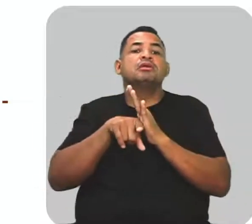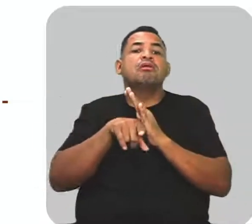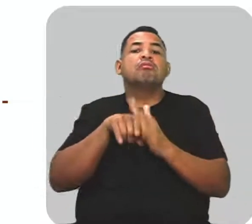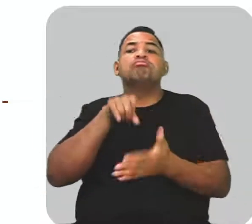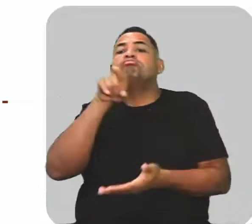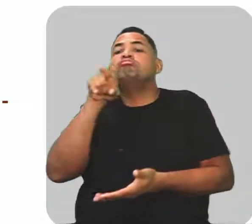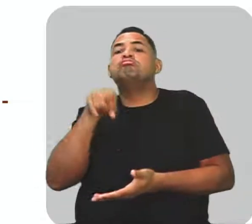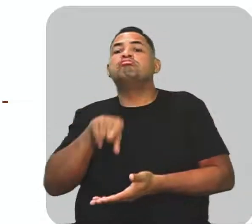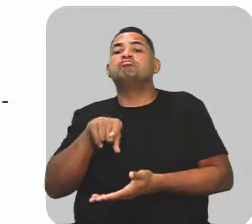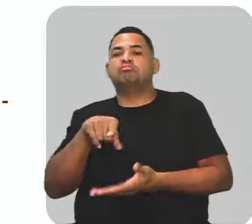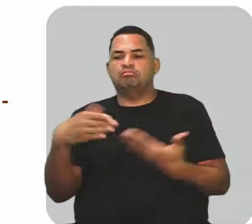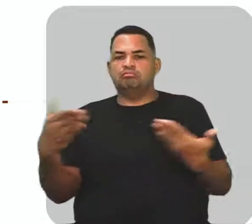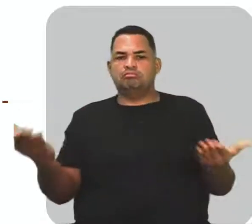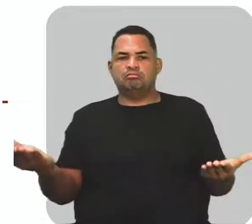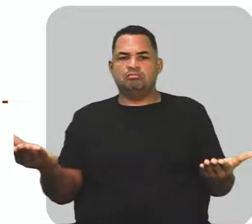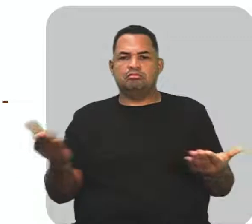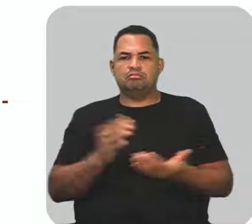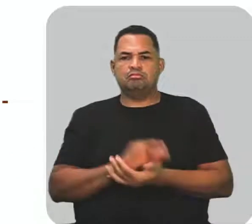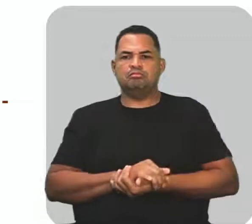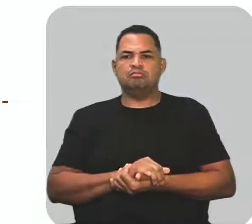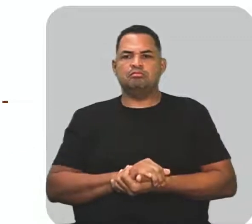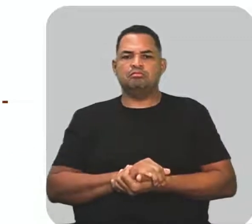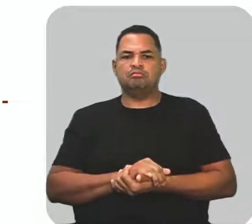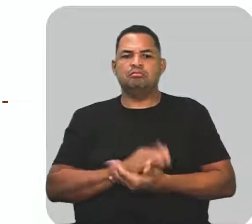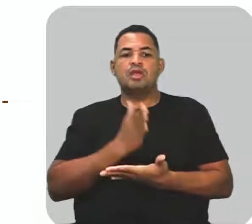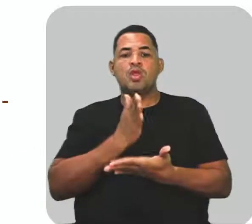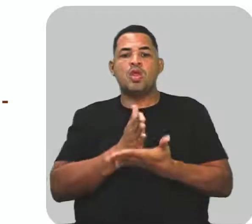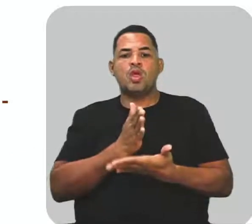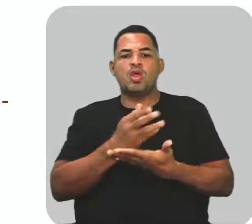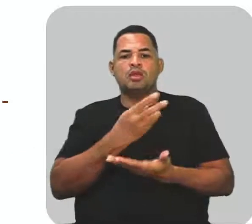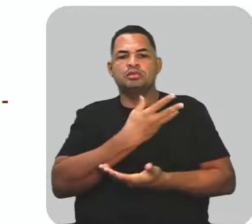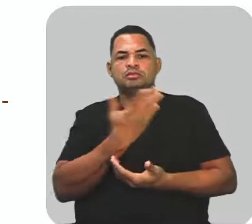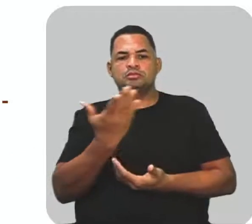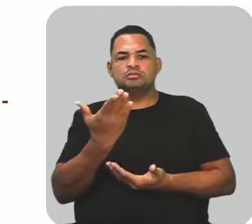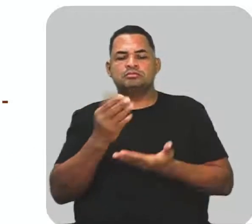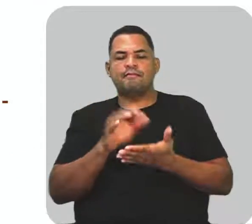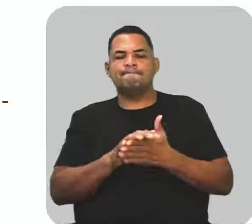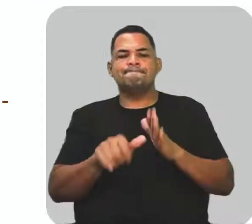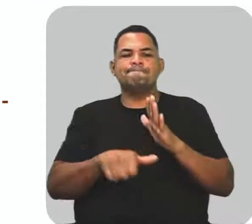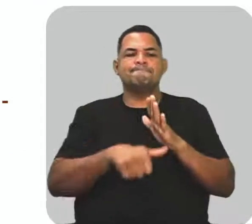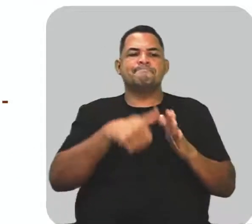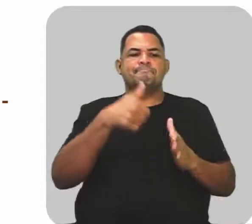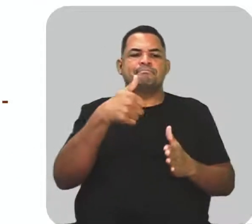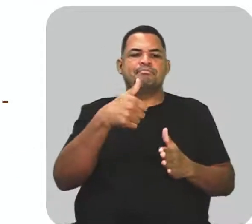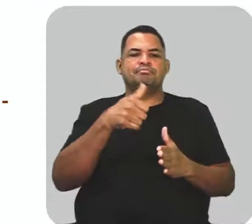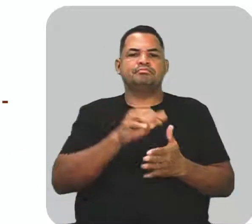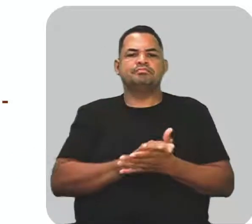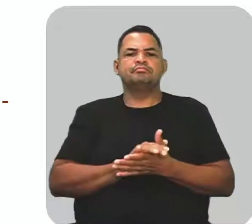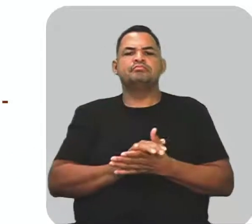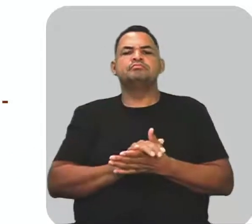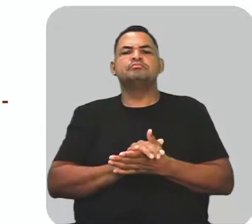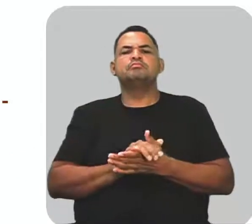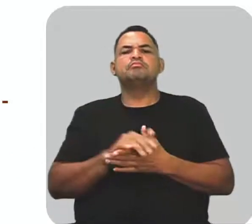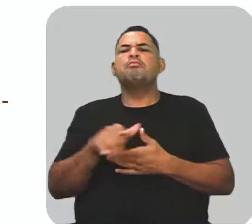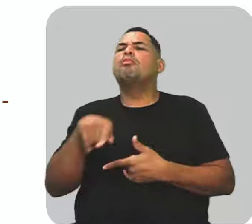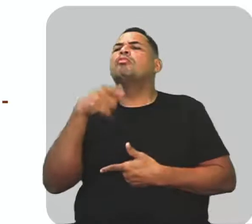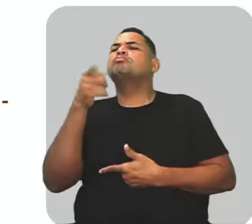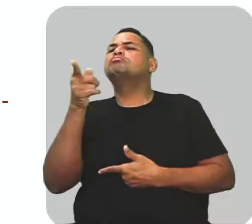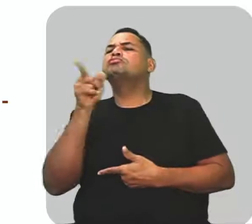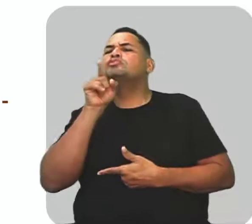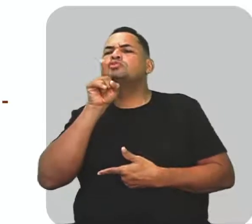interrogativa, tá? Ou seja, ela aí se subdivide em 3. Então, vamos primeiro. Que dia você